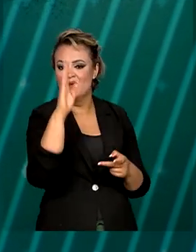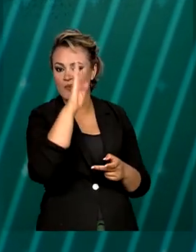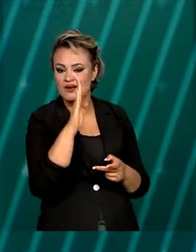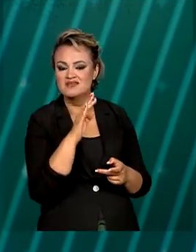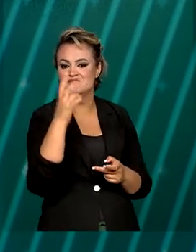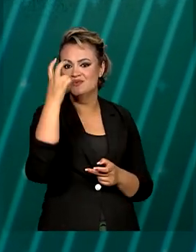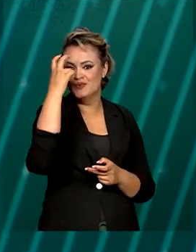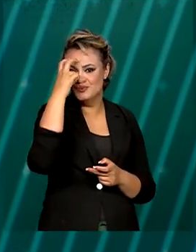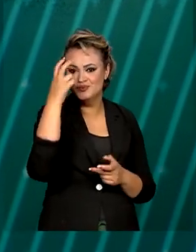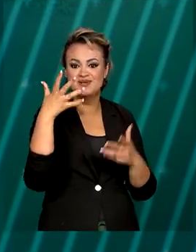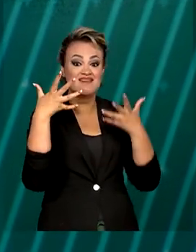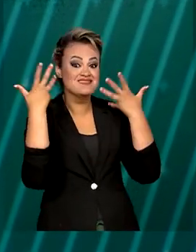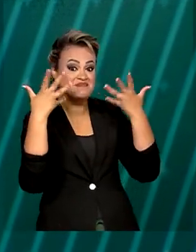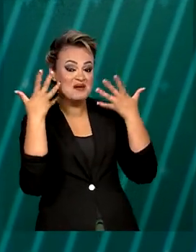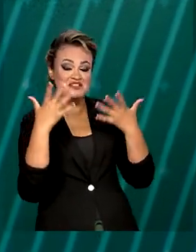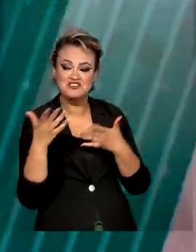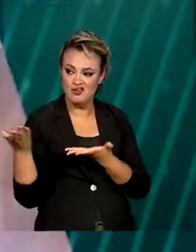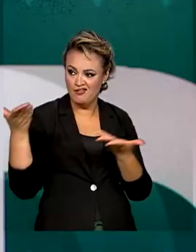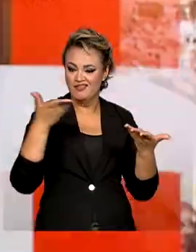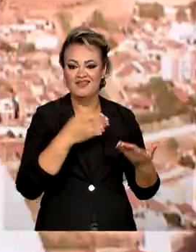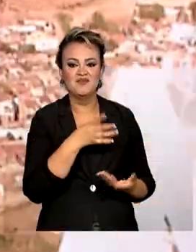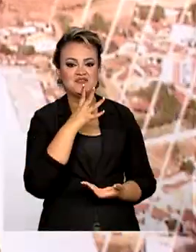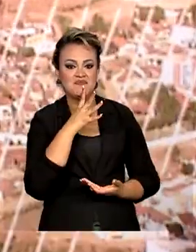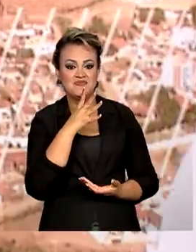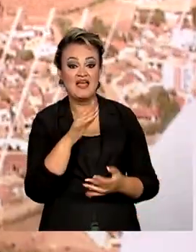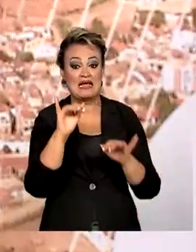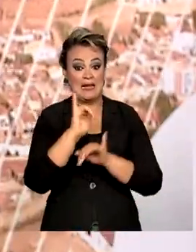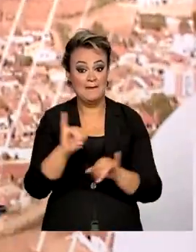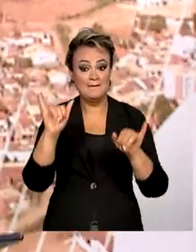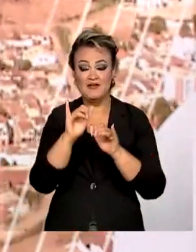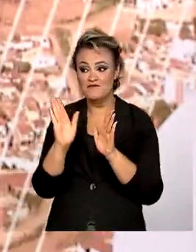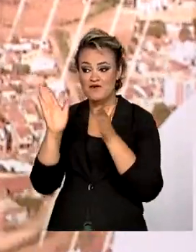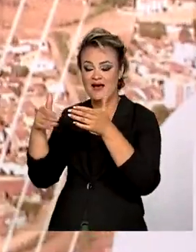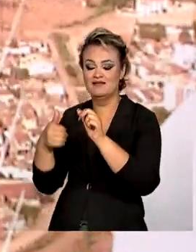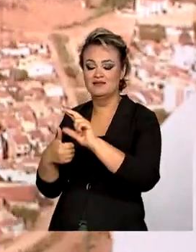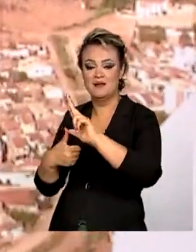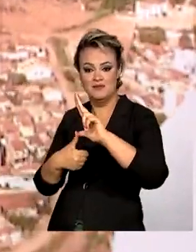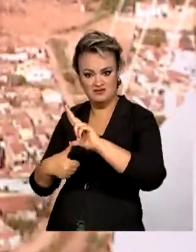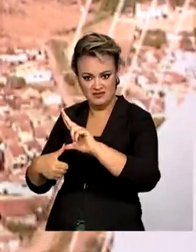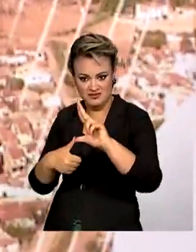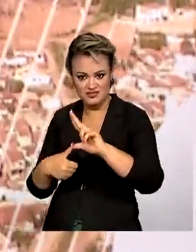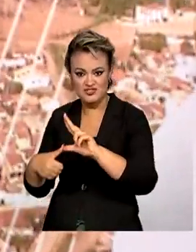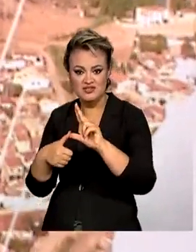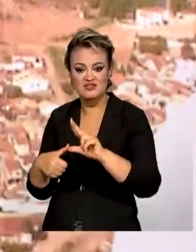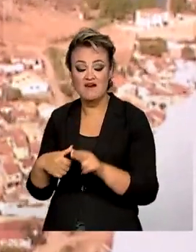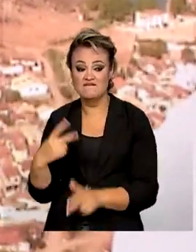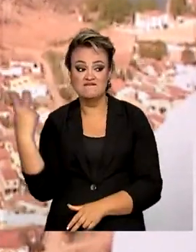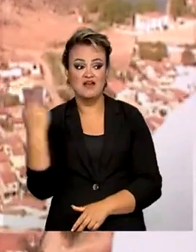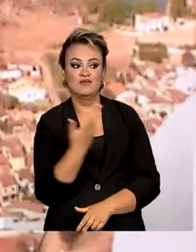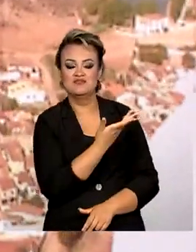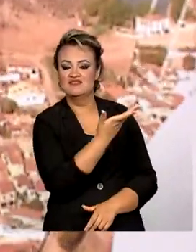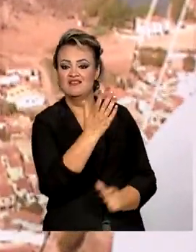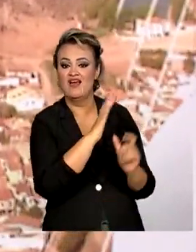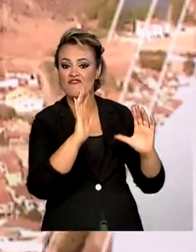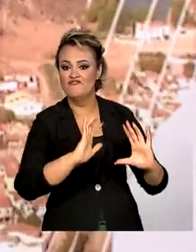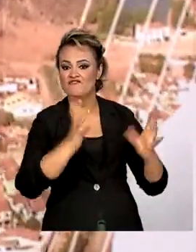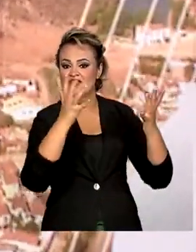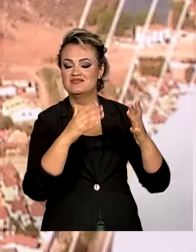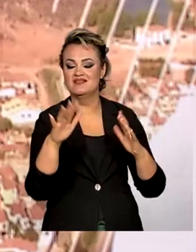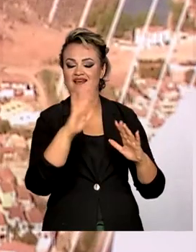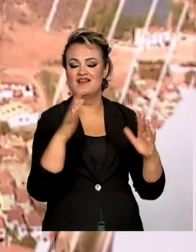e a simpatia do brasileiro. A campanha, direcionada à América Latina, exalta o clima festivo do